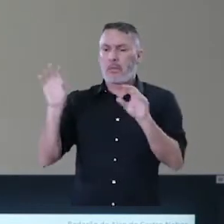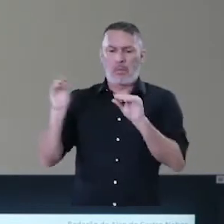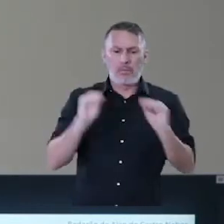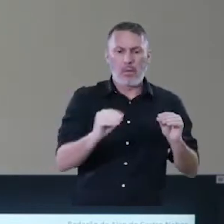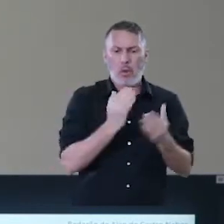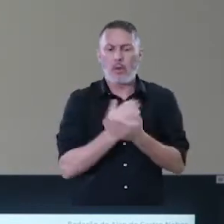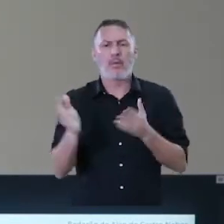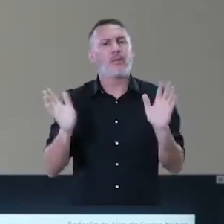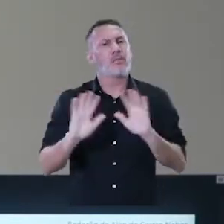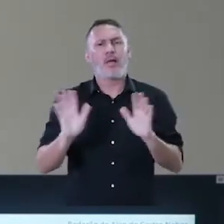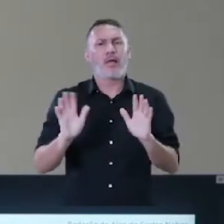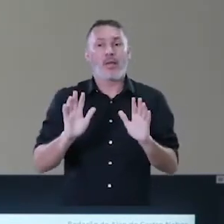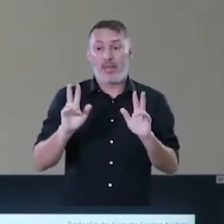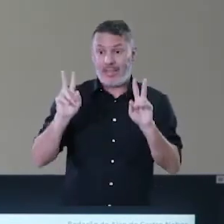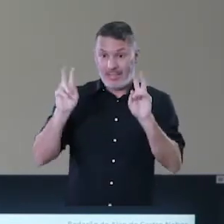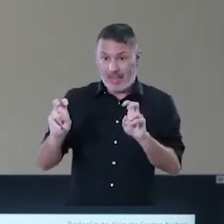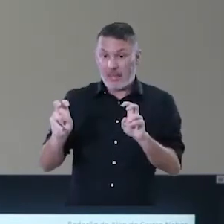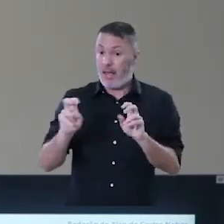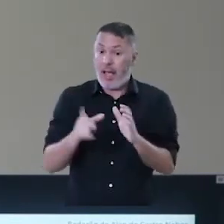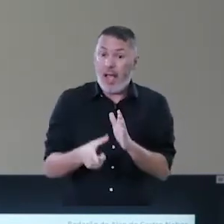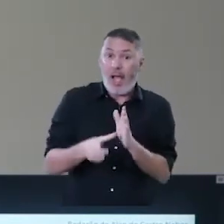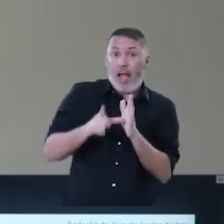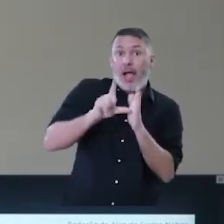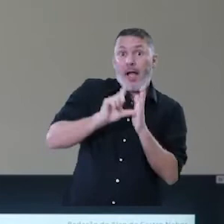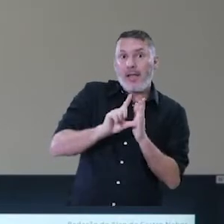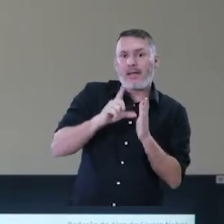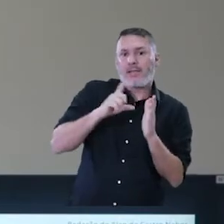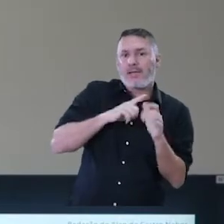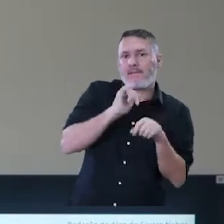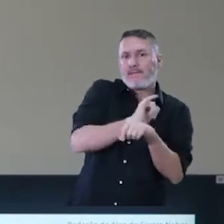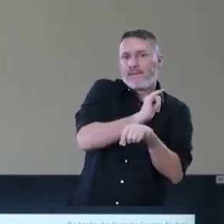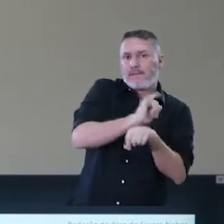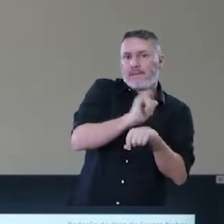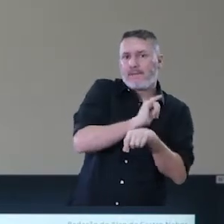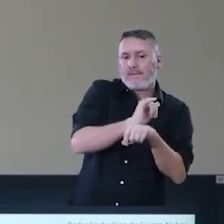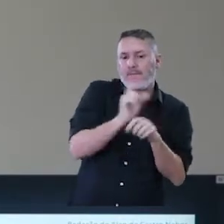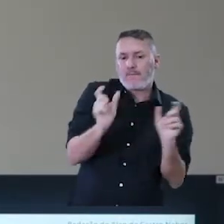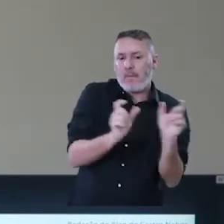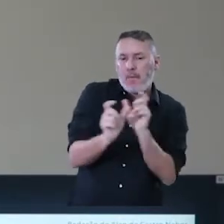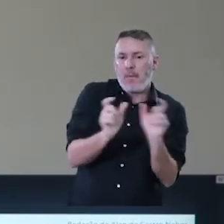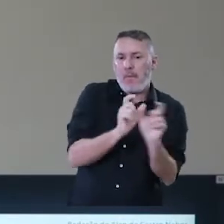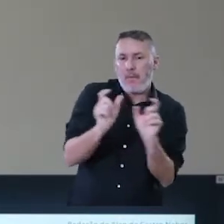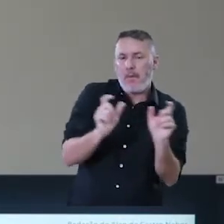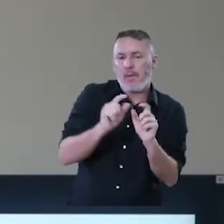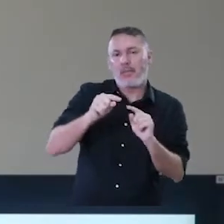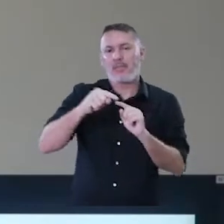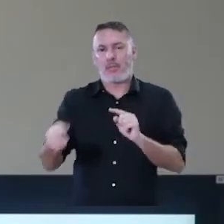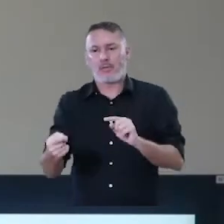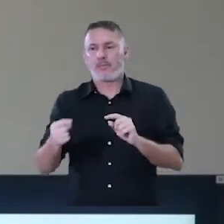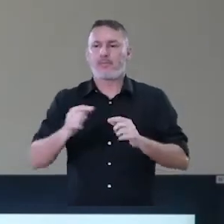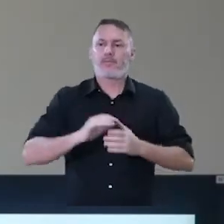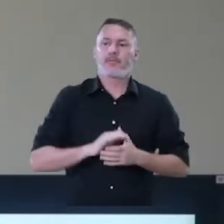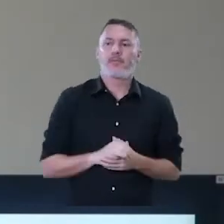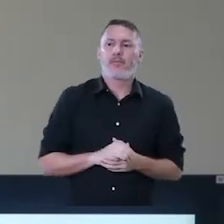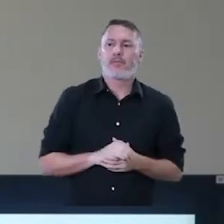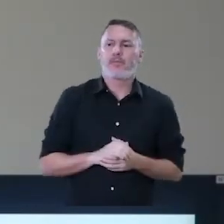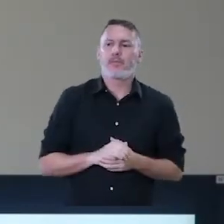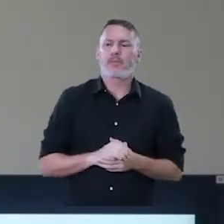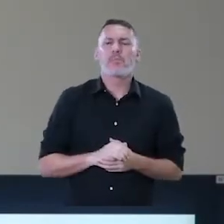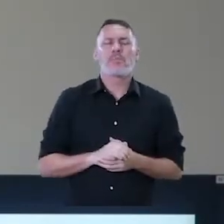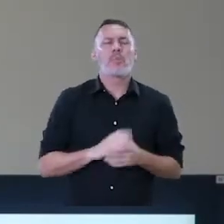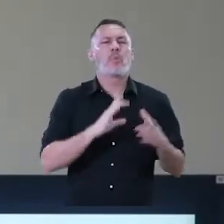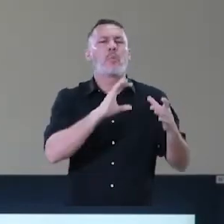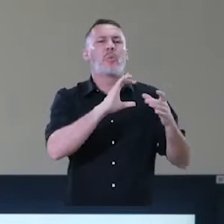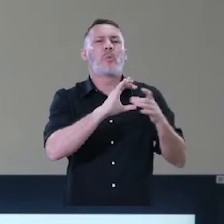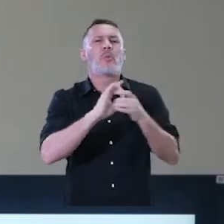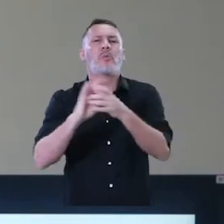contextualizar é você apresentar algo antes de começar o seu texto. Nós vamos mostrar as estratégias para isso. O que